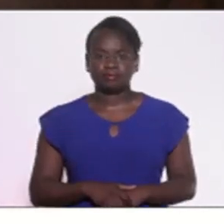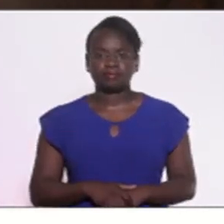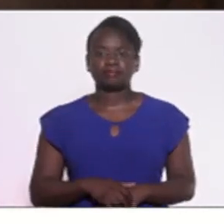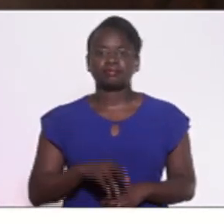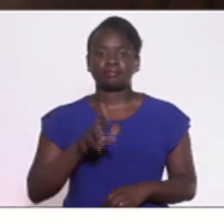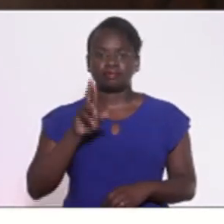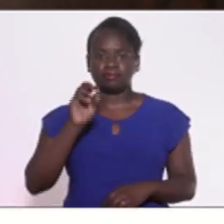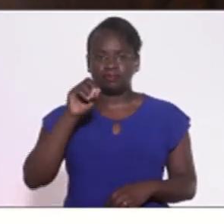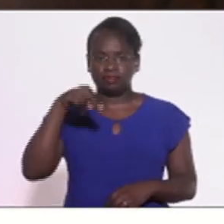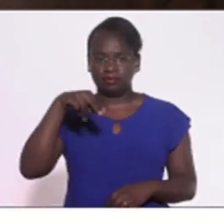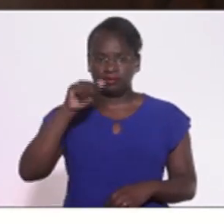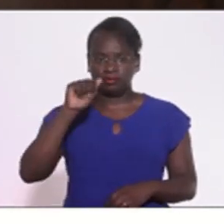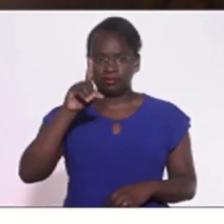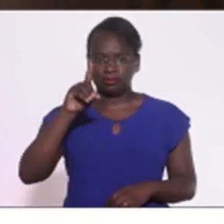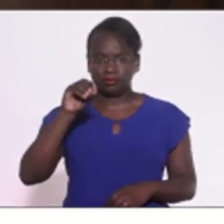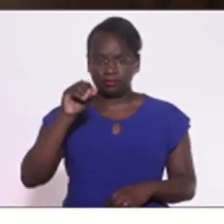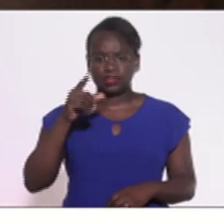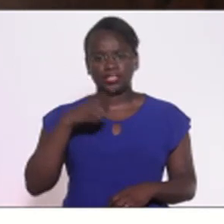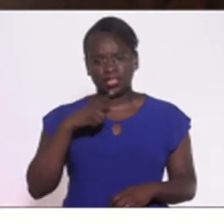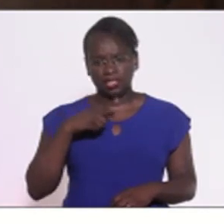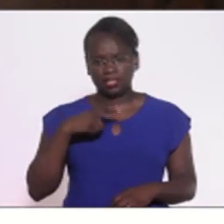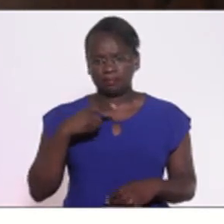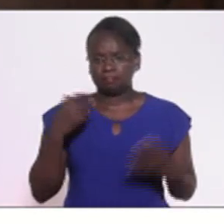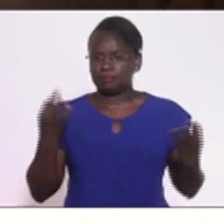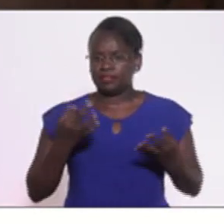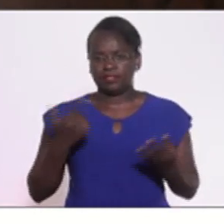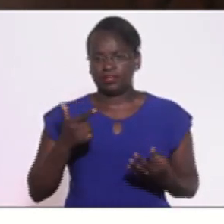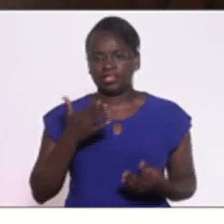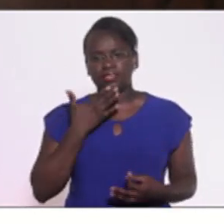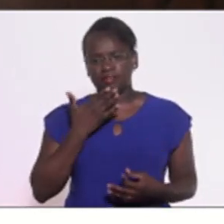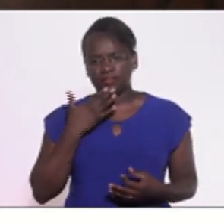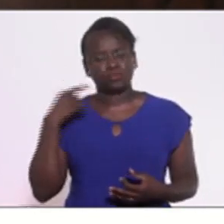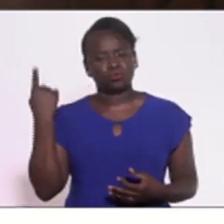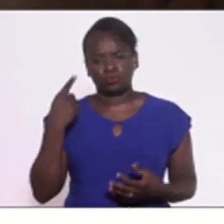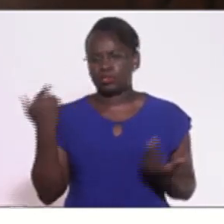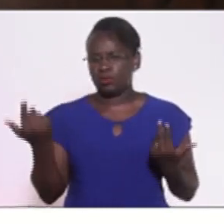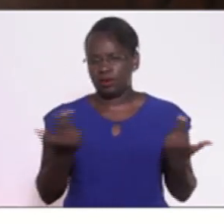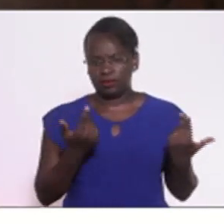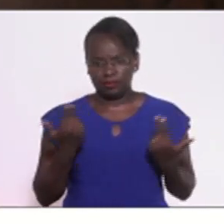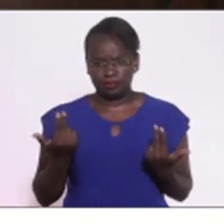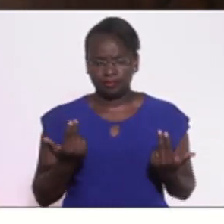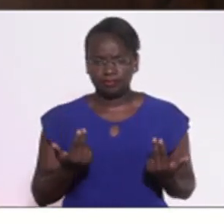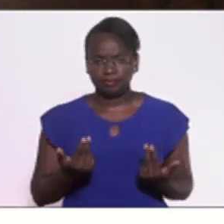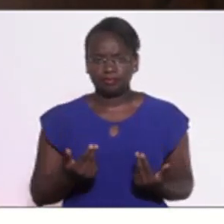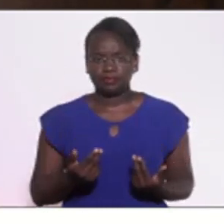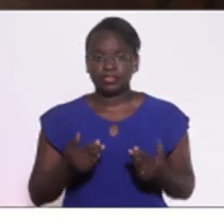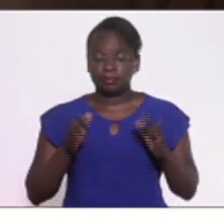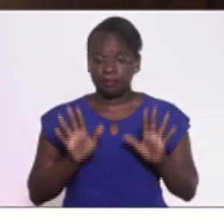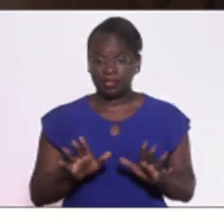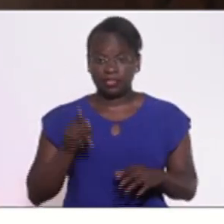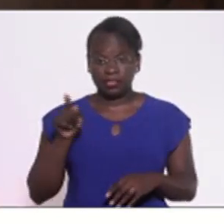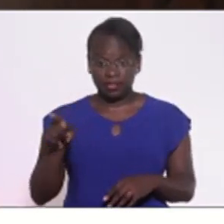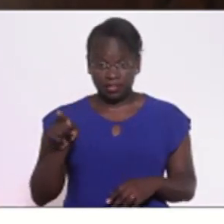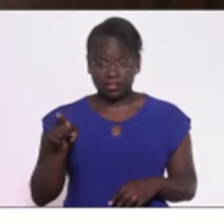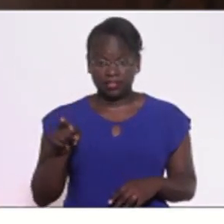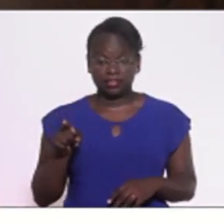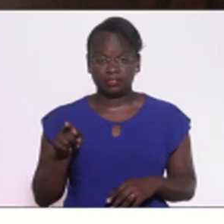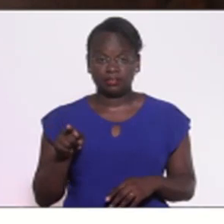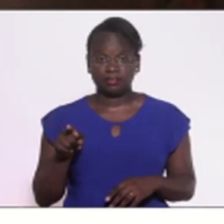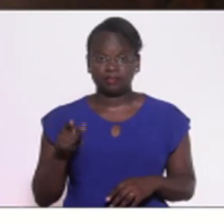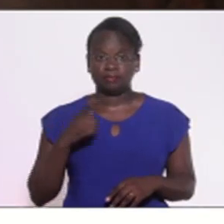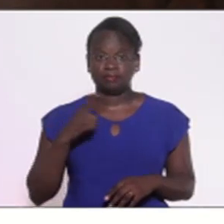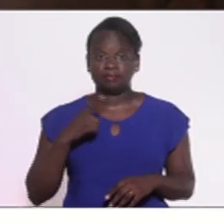O Ronaldo tem muitos defeitos, como todos nós. Mas o